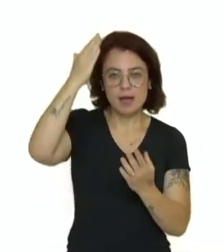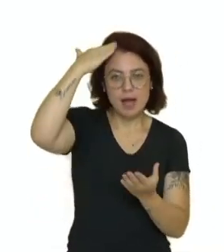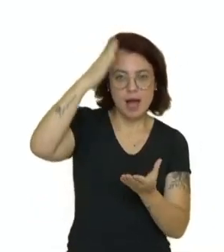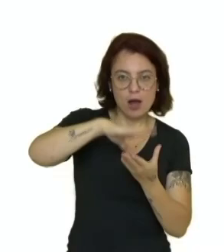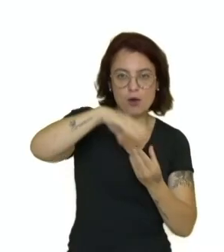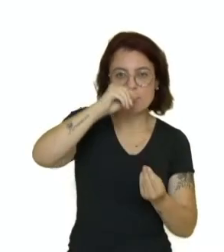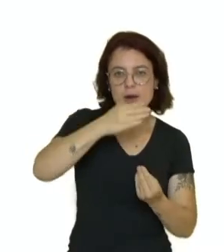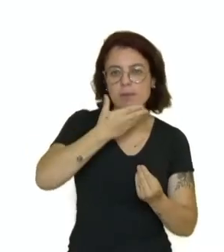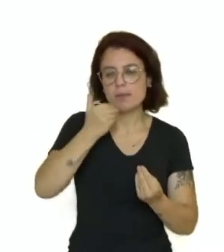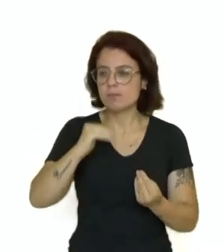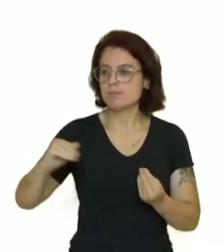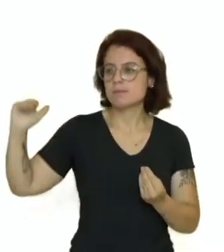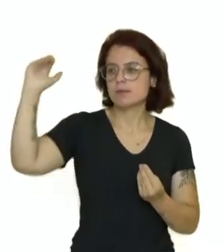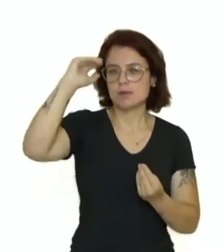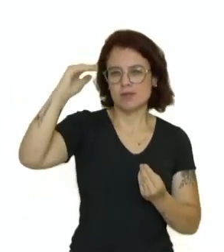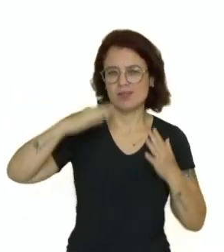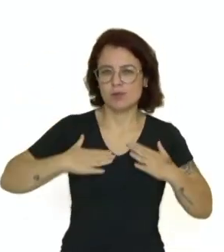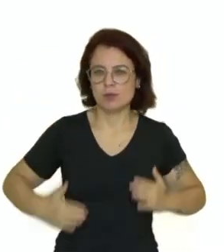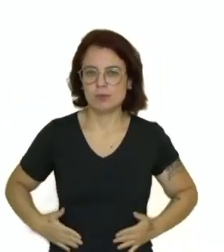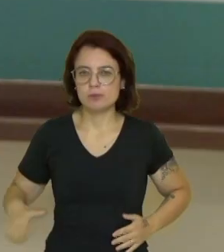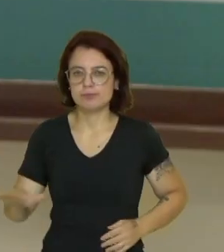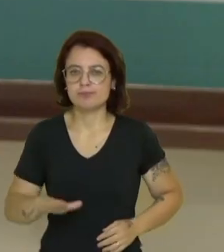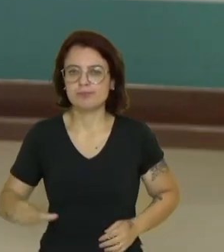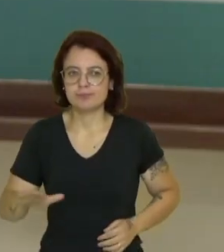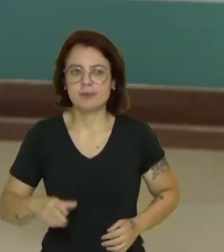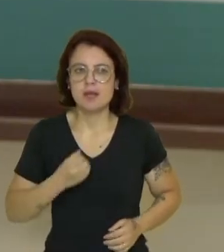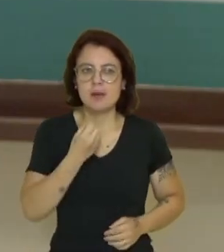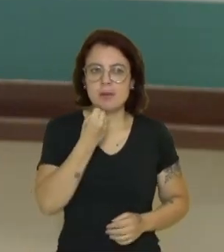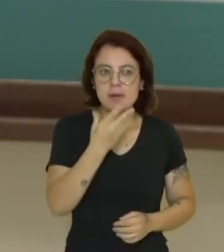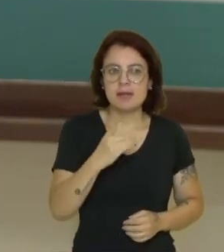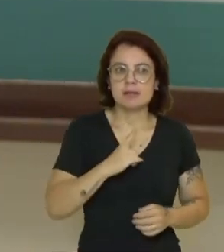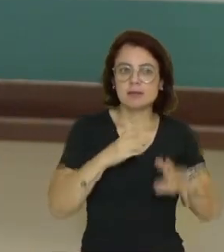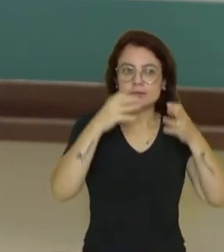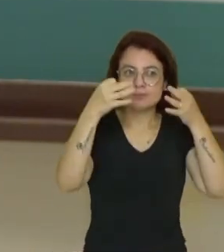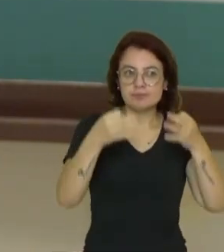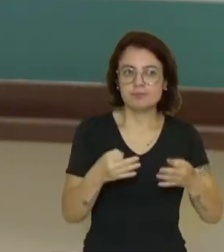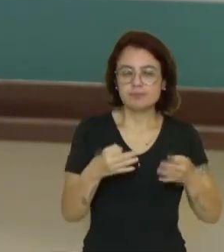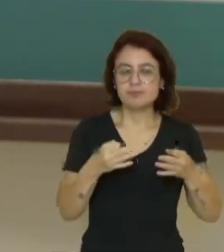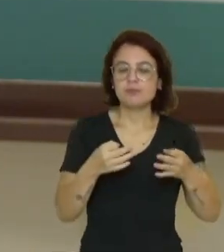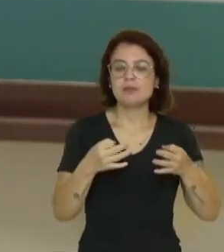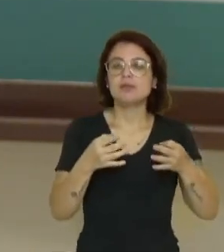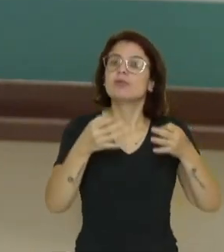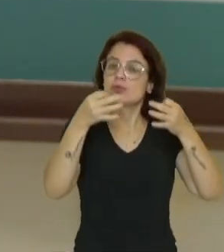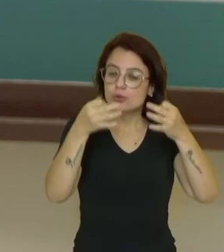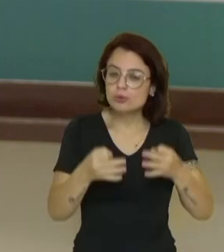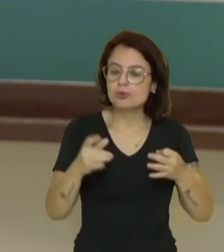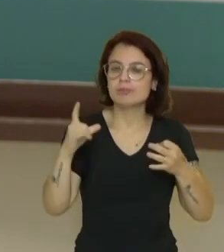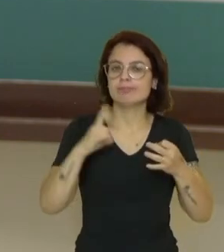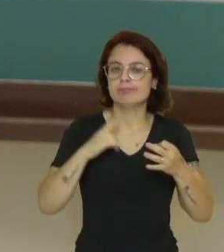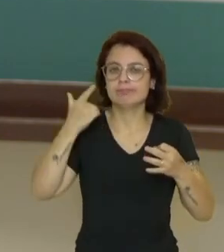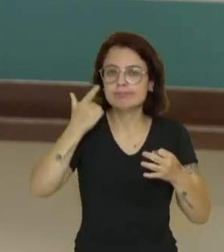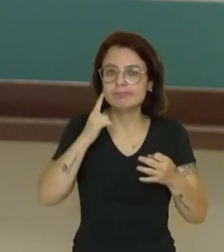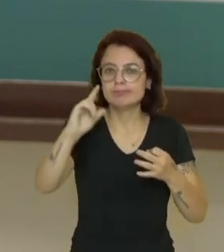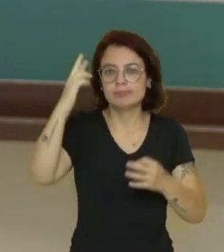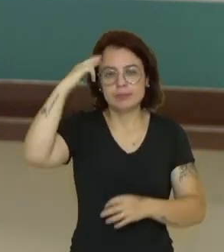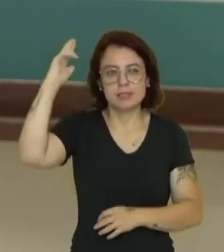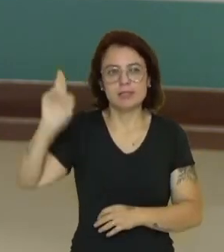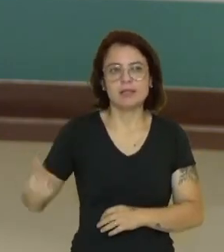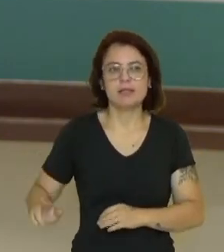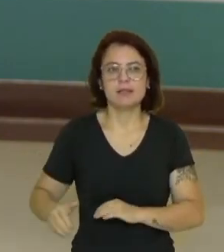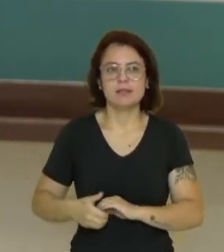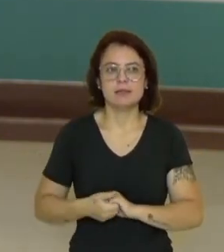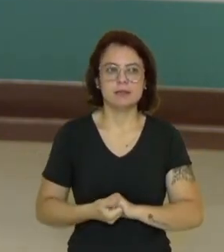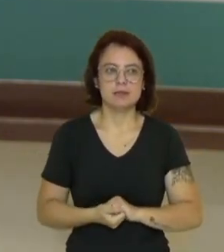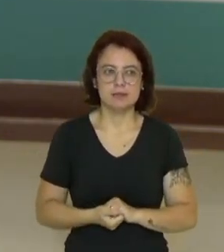corpo. O bem é relacionado ao que é justo, e o que é justo só pode ser entendido e alcançado